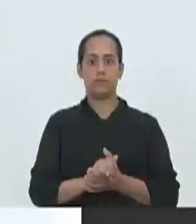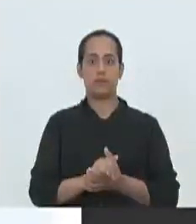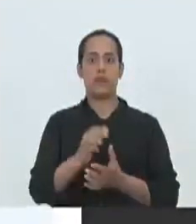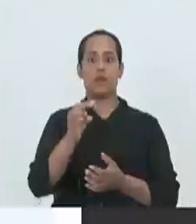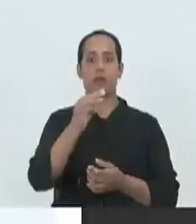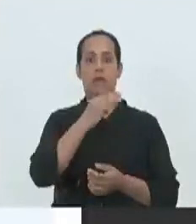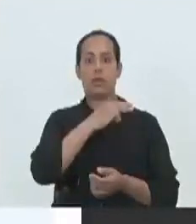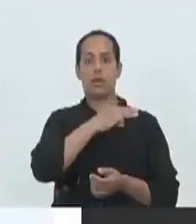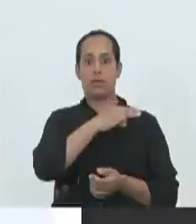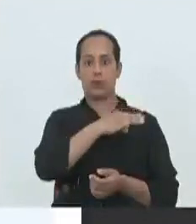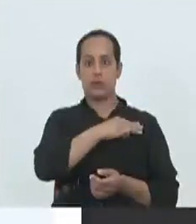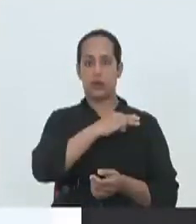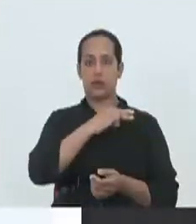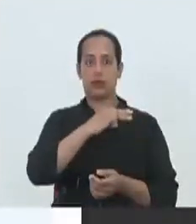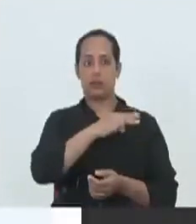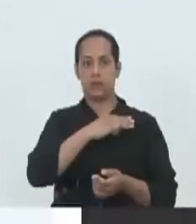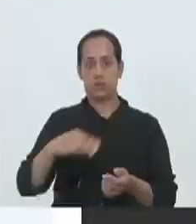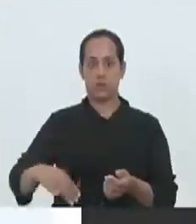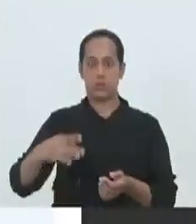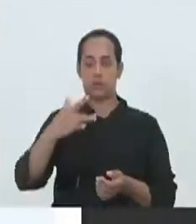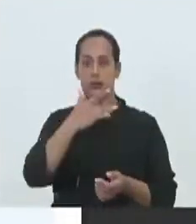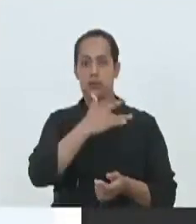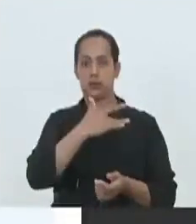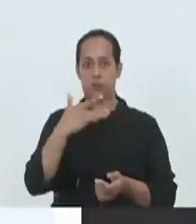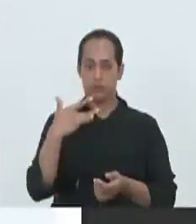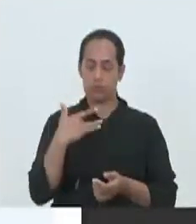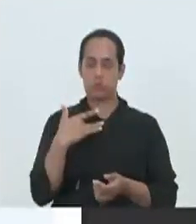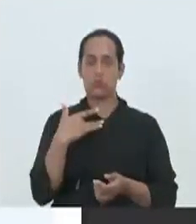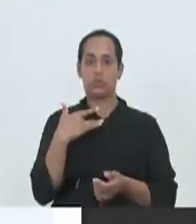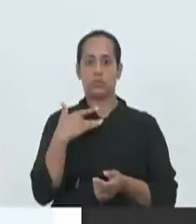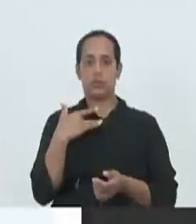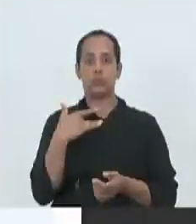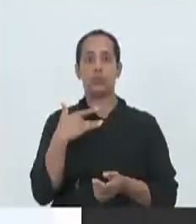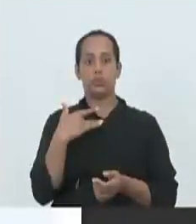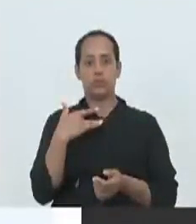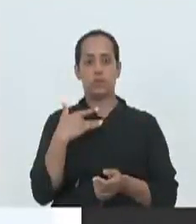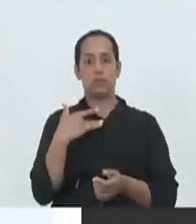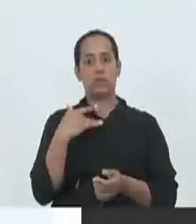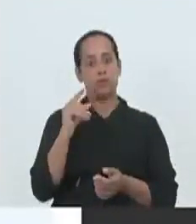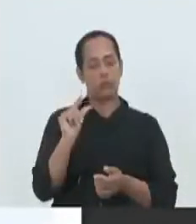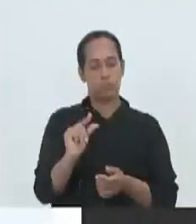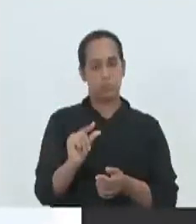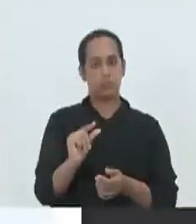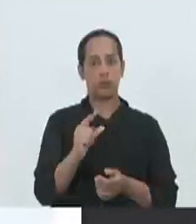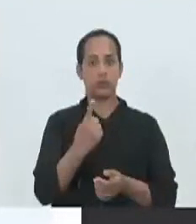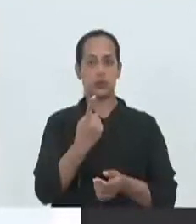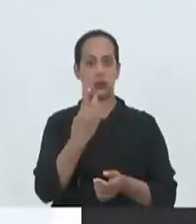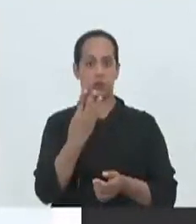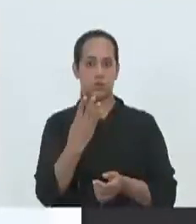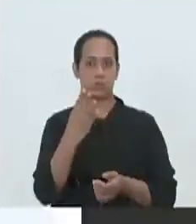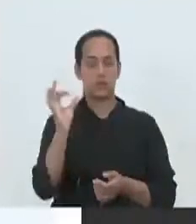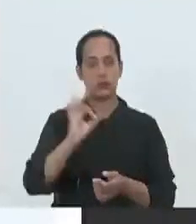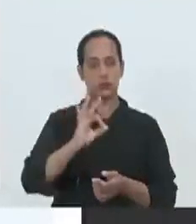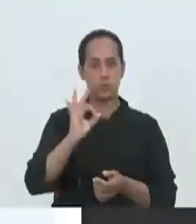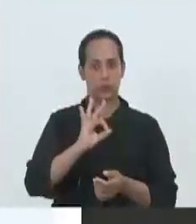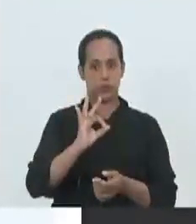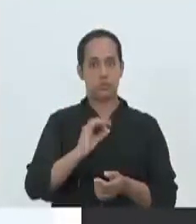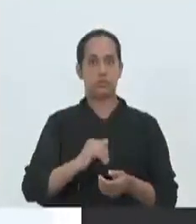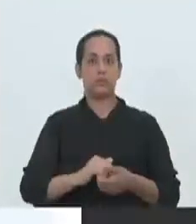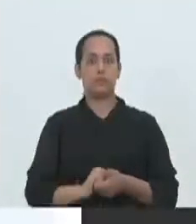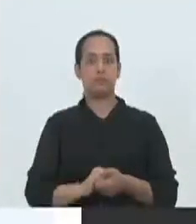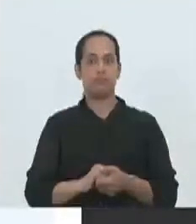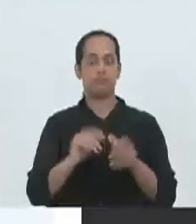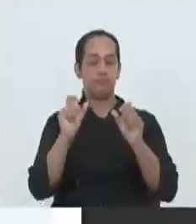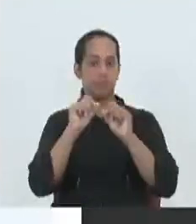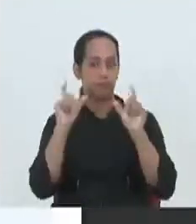recursos do do bloco de custeio bastante menores também 14% e eu vou chamar atenção lá na